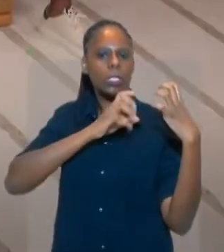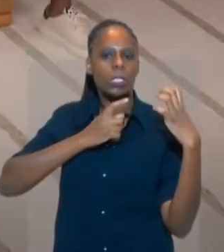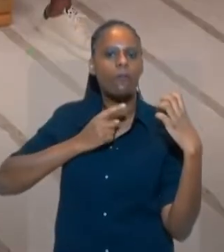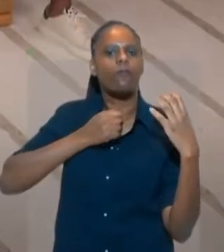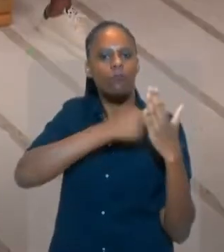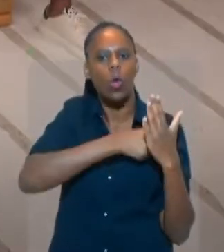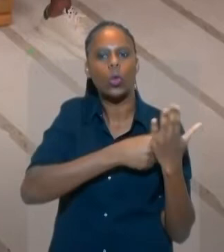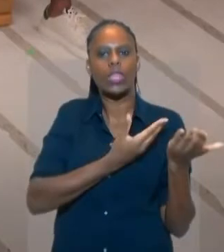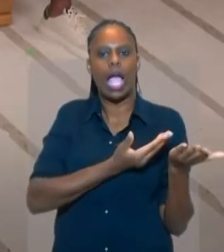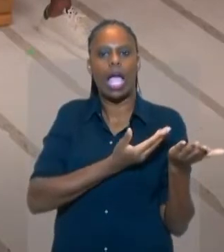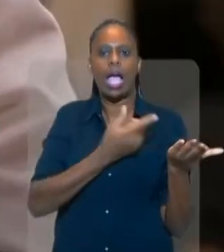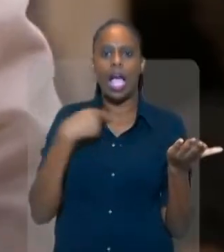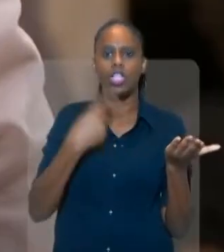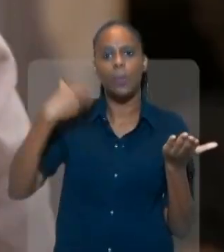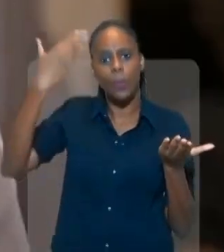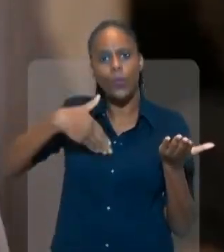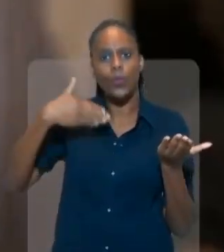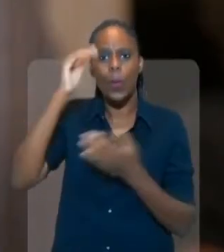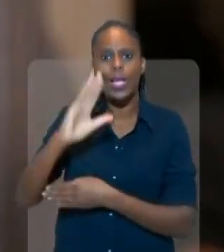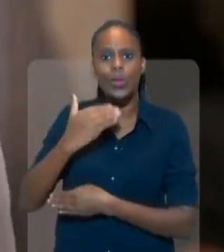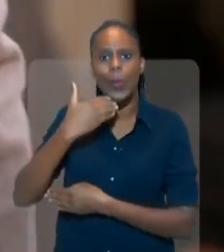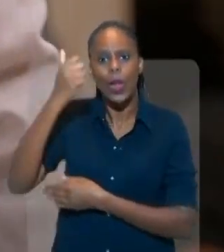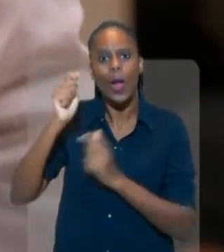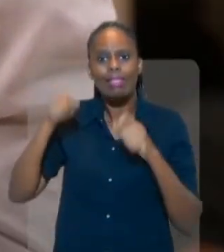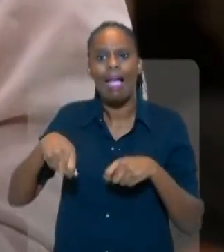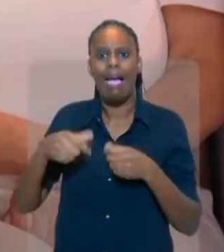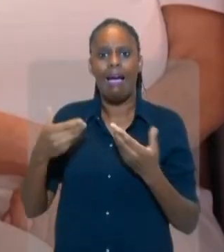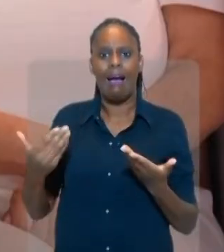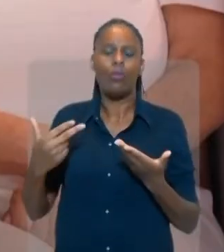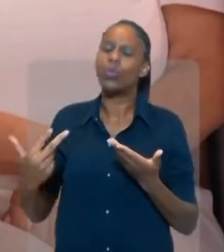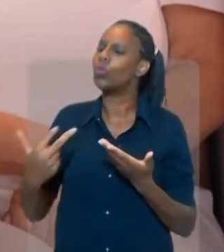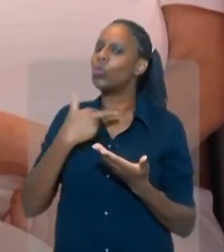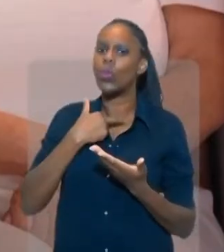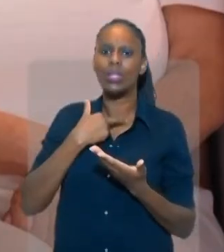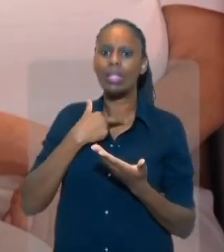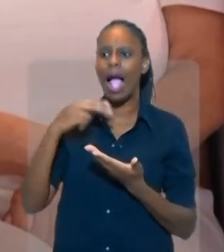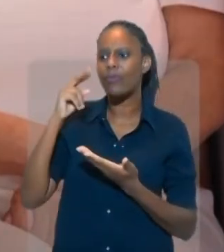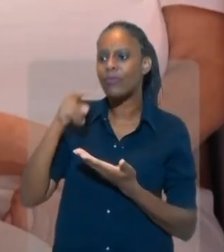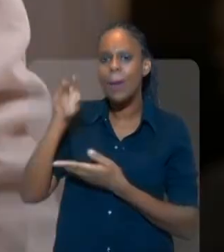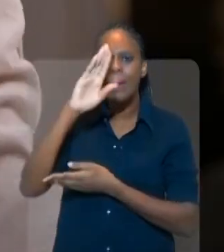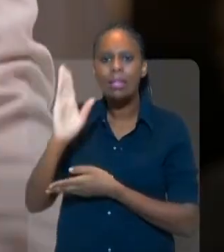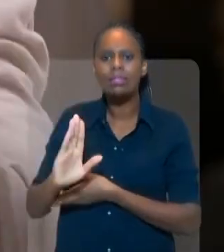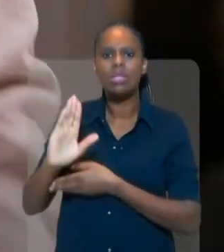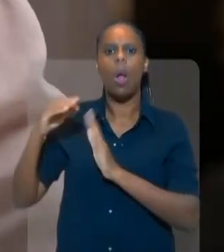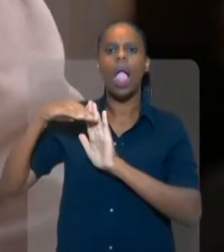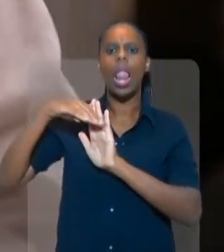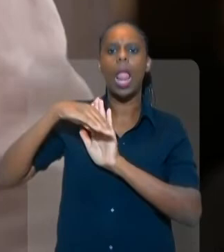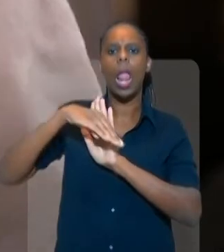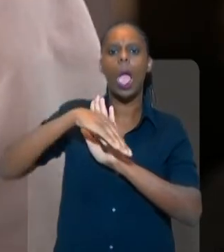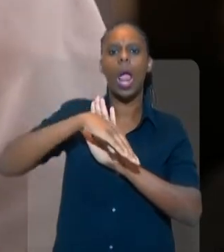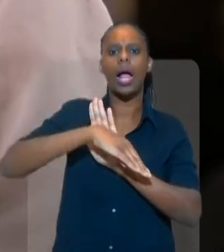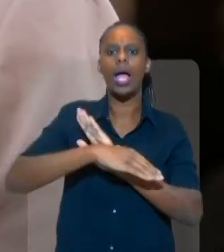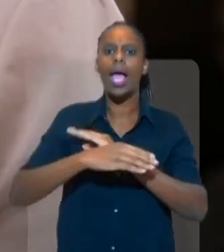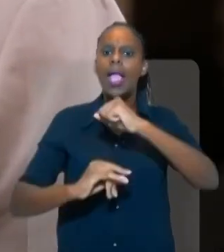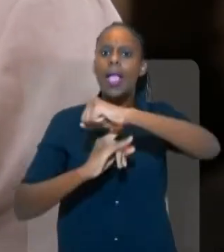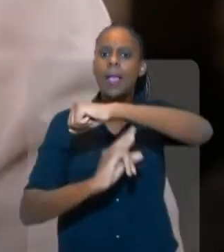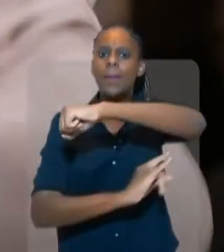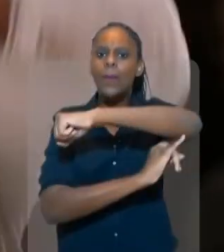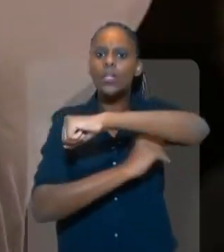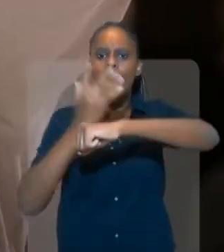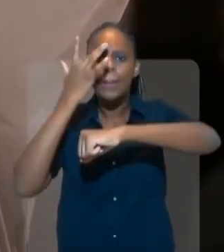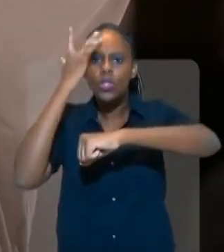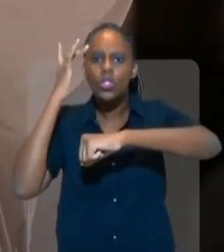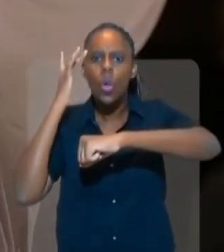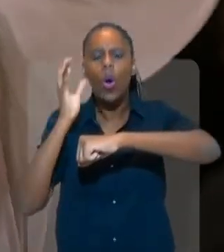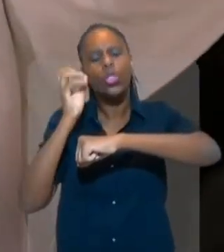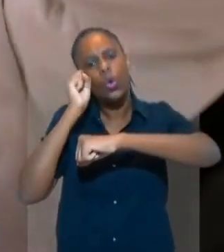brigar. Nós já provamos que esse país pode ser melhor. Não dá ver o país afundado do jeito que está afundando. Quando eu